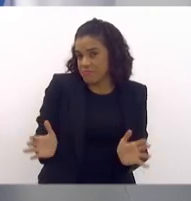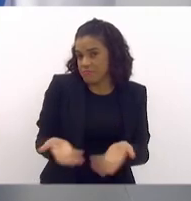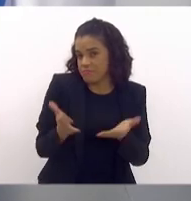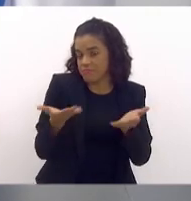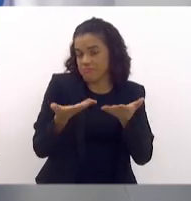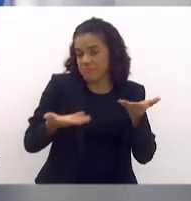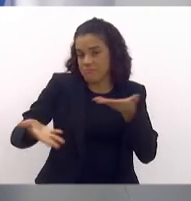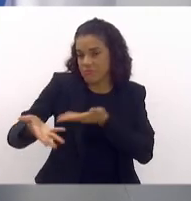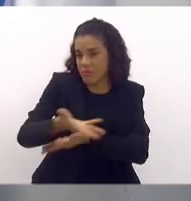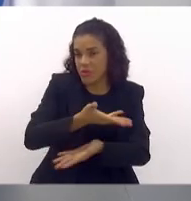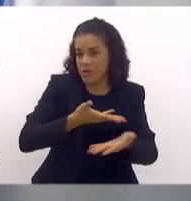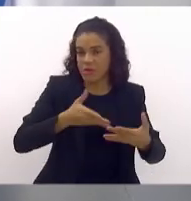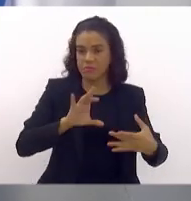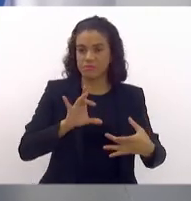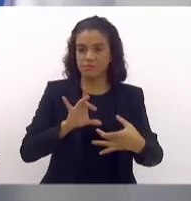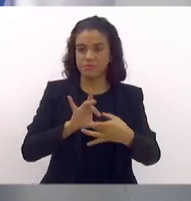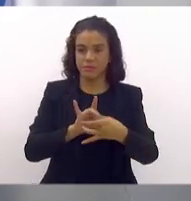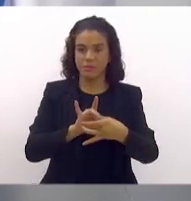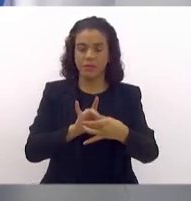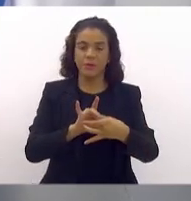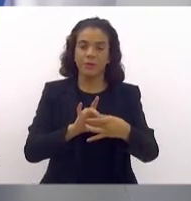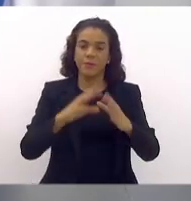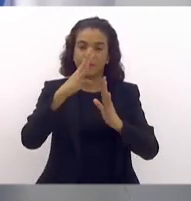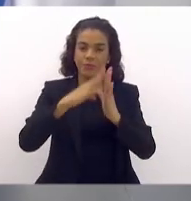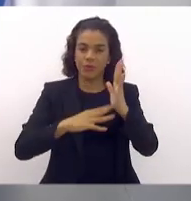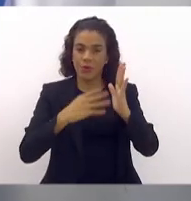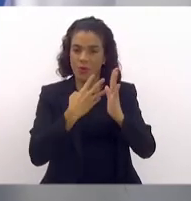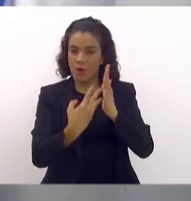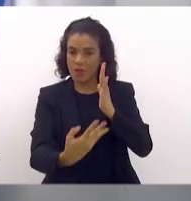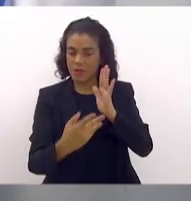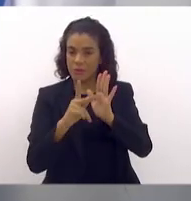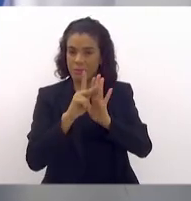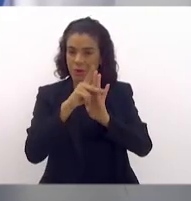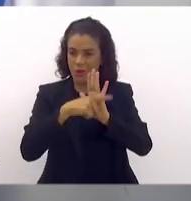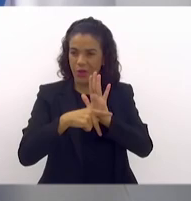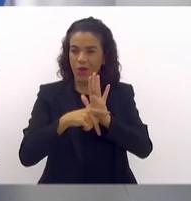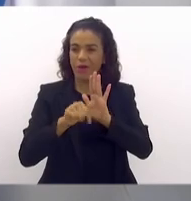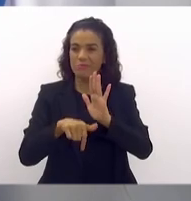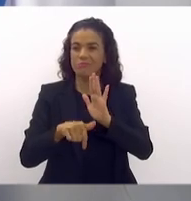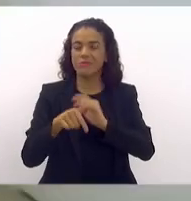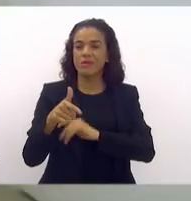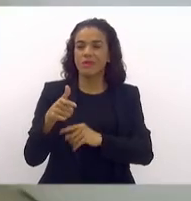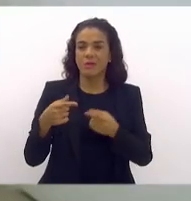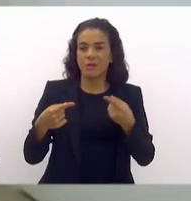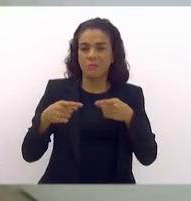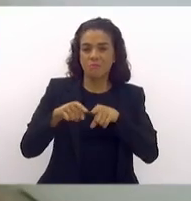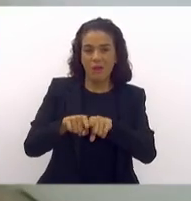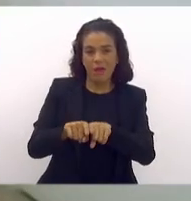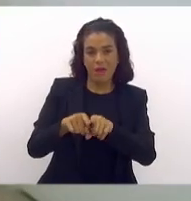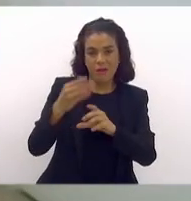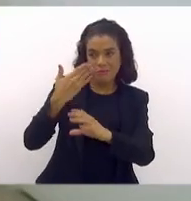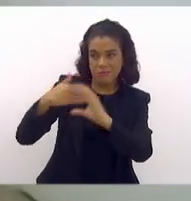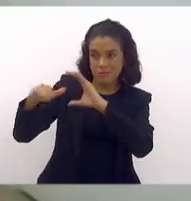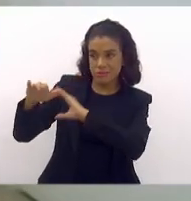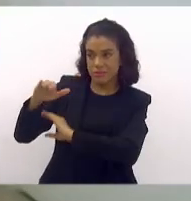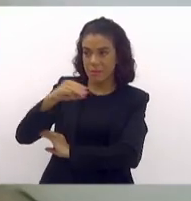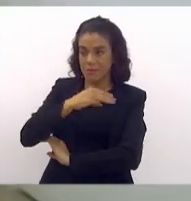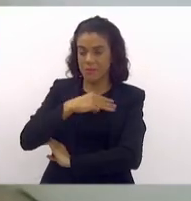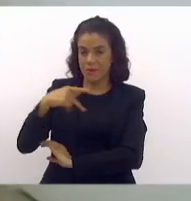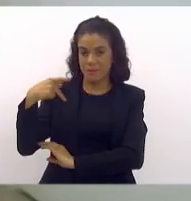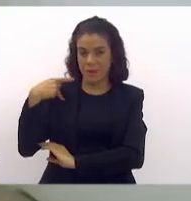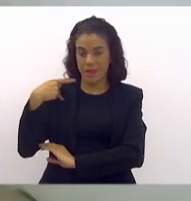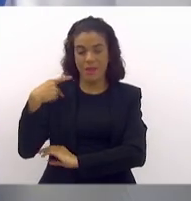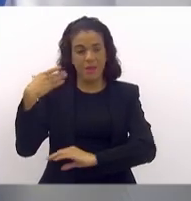estabelecer um organograma, um protocolo, que ao mesmo tempo que fosse para o MP, a